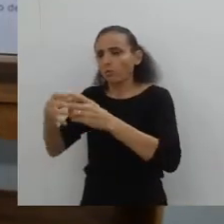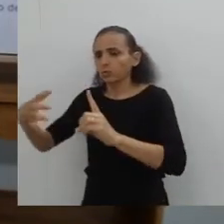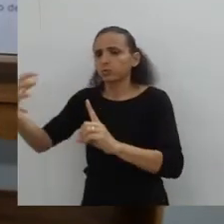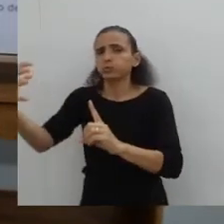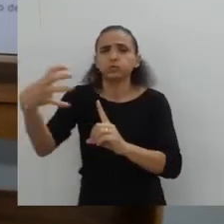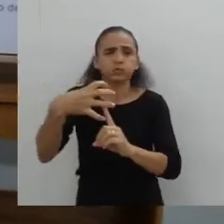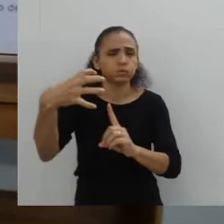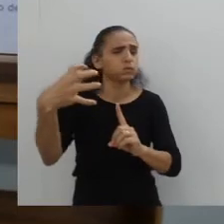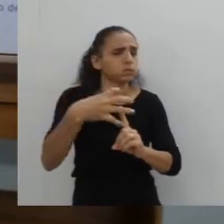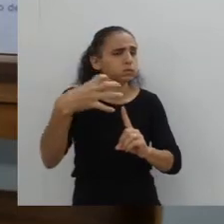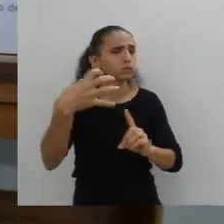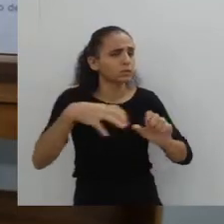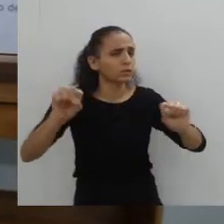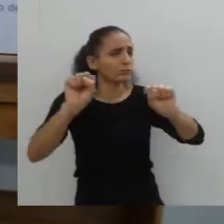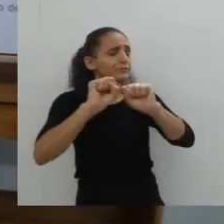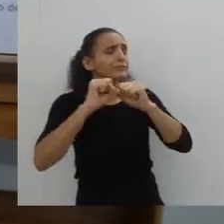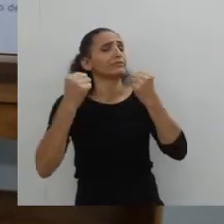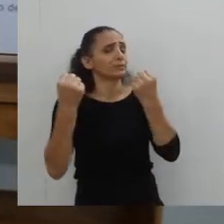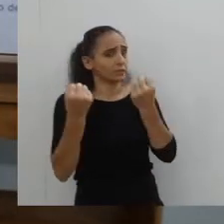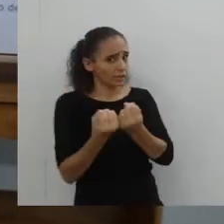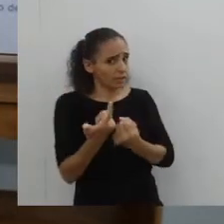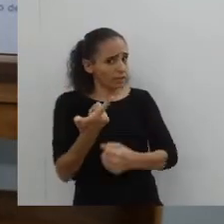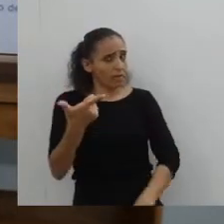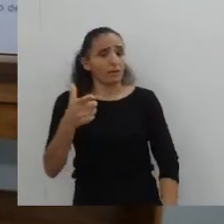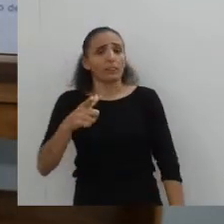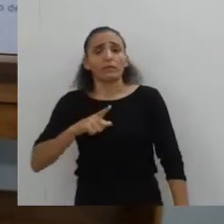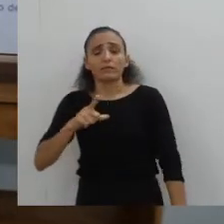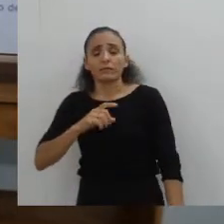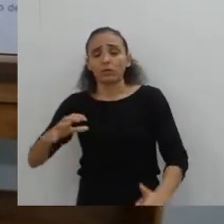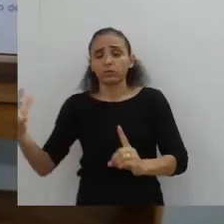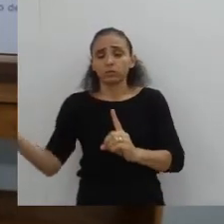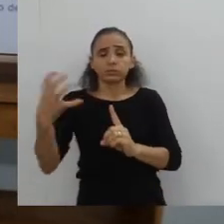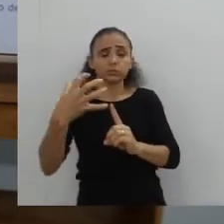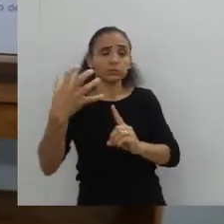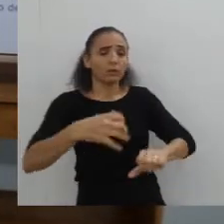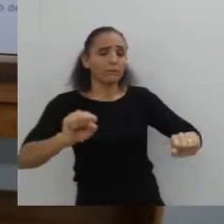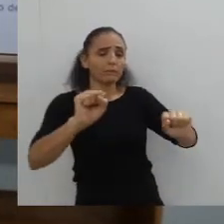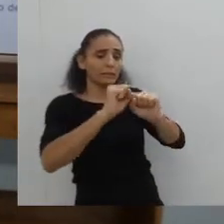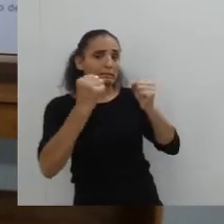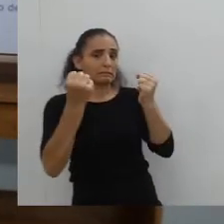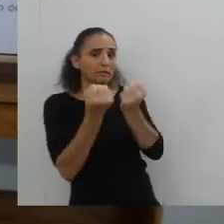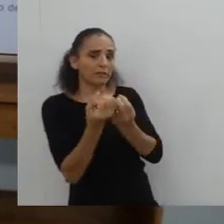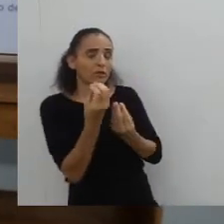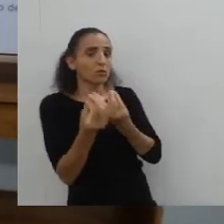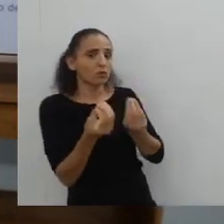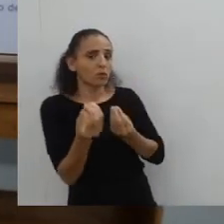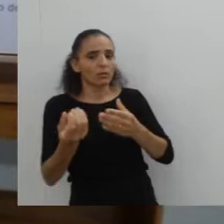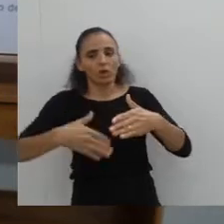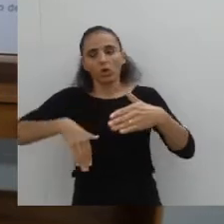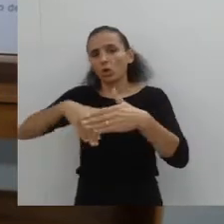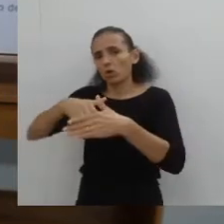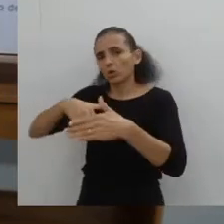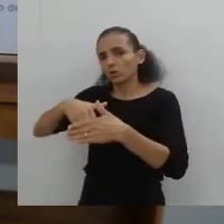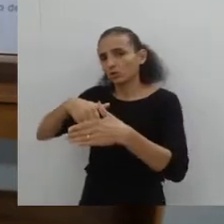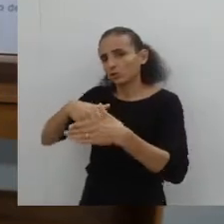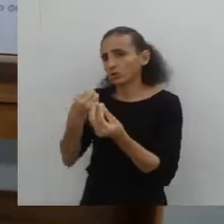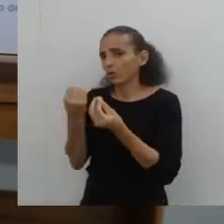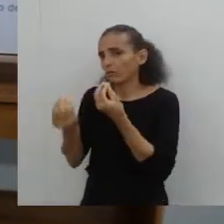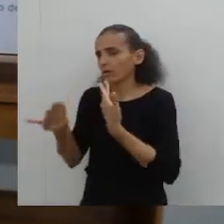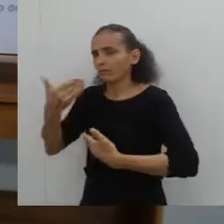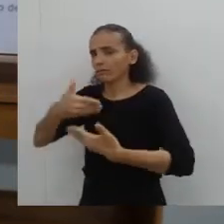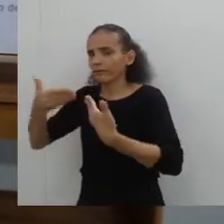influências sociais, tá bom? Então, existe uma forte influência da sociedade na forma como nós jogamos, na forma como